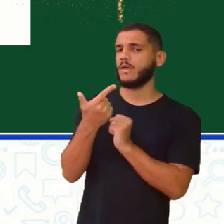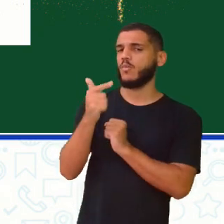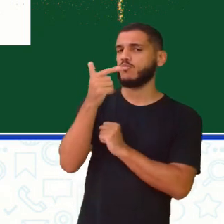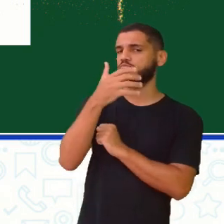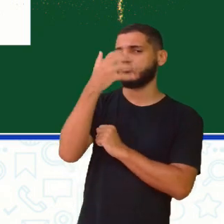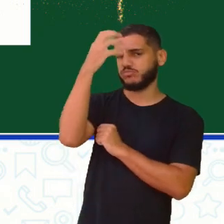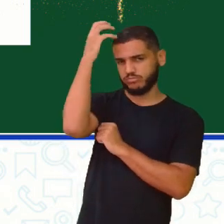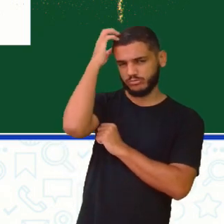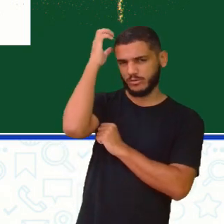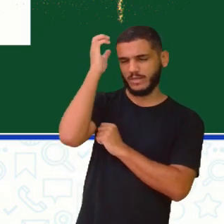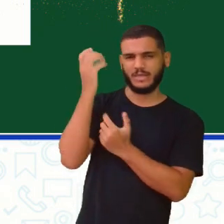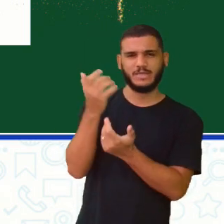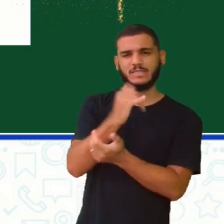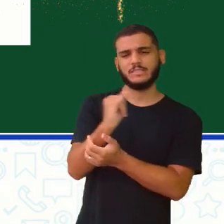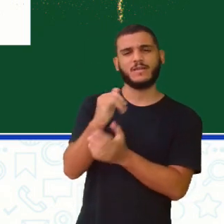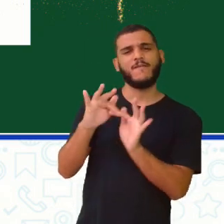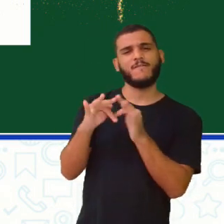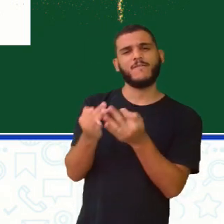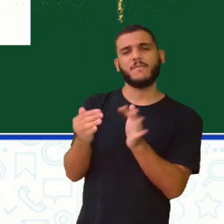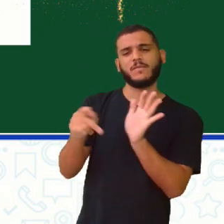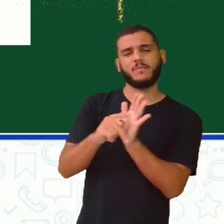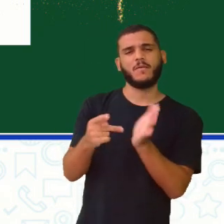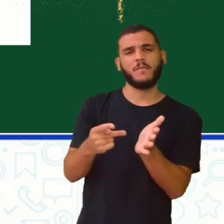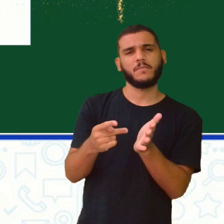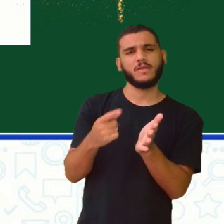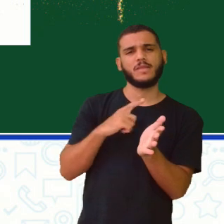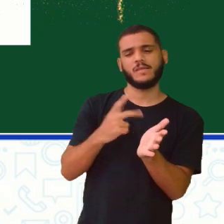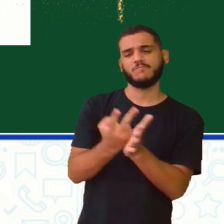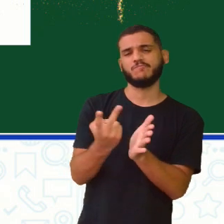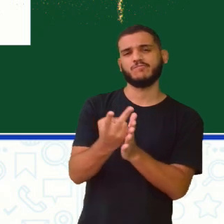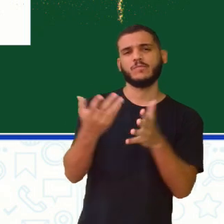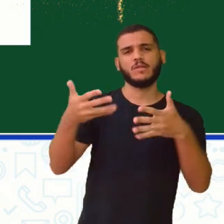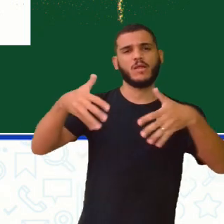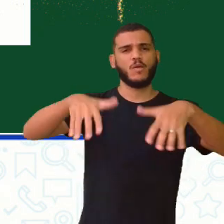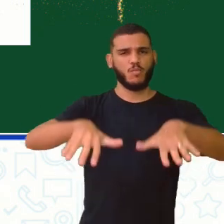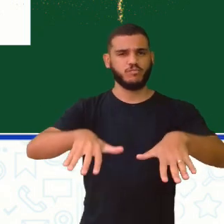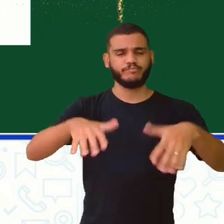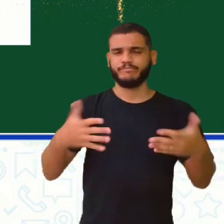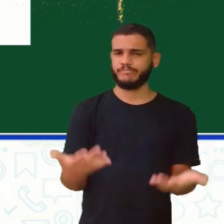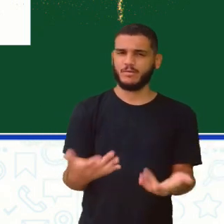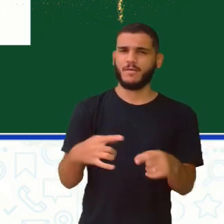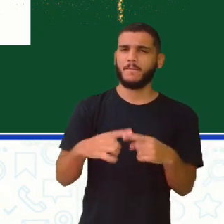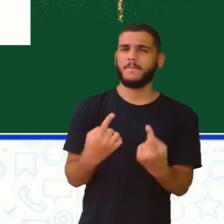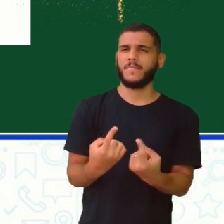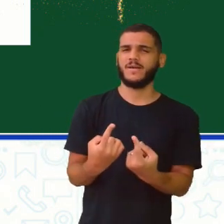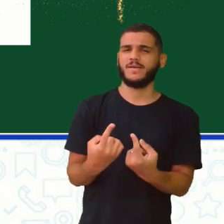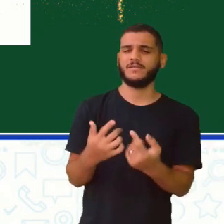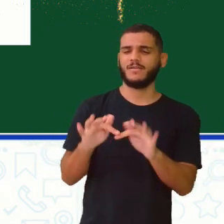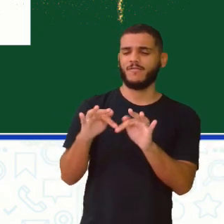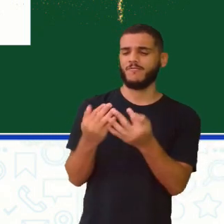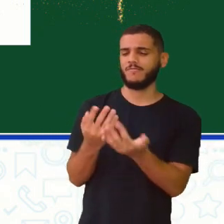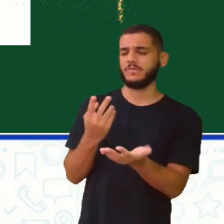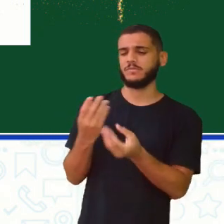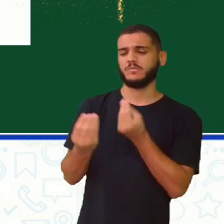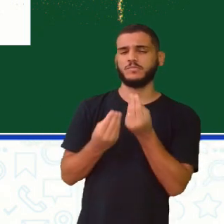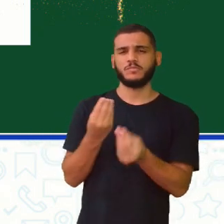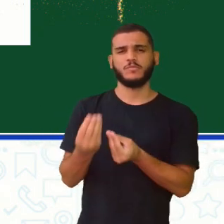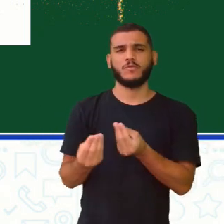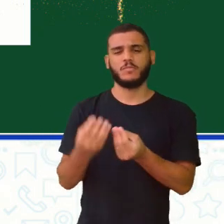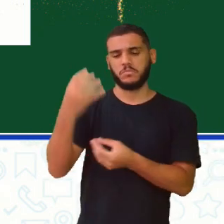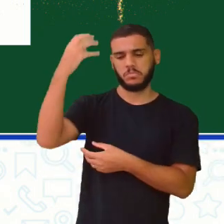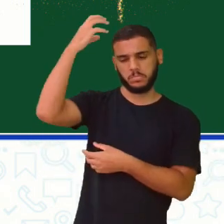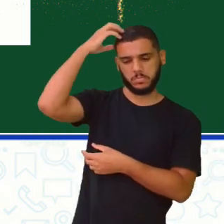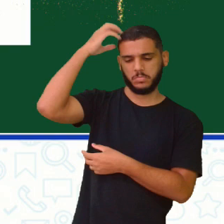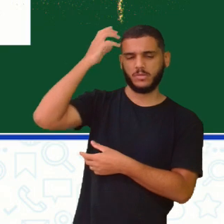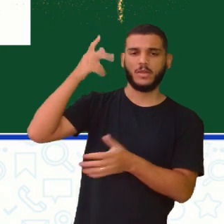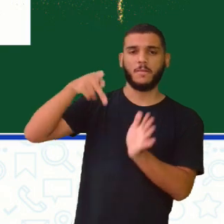se fosse da família, seria o sucessor da família, ia manter o trono, não é? O trono da família, não é? Reinando naquele